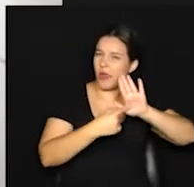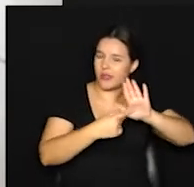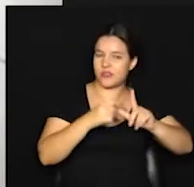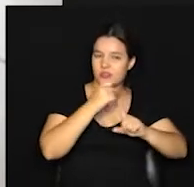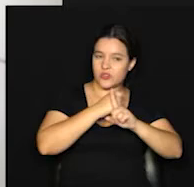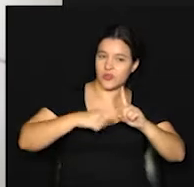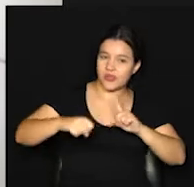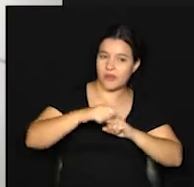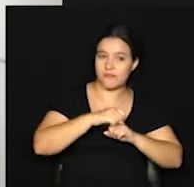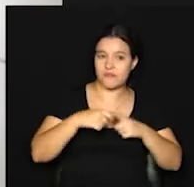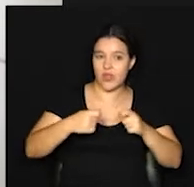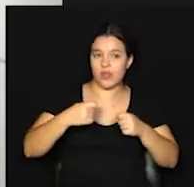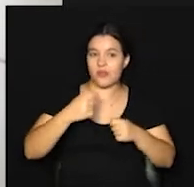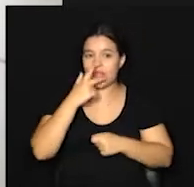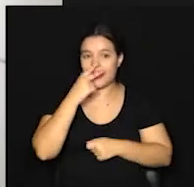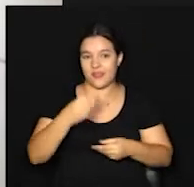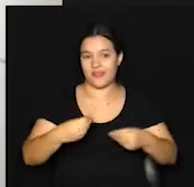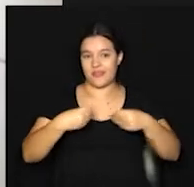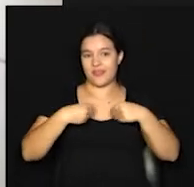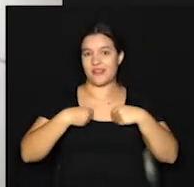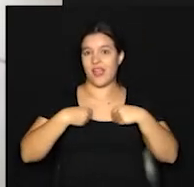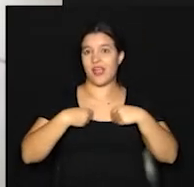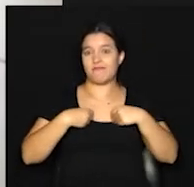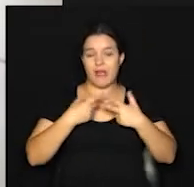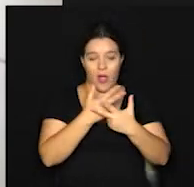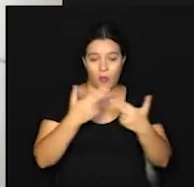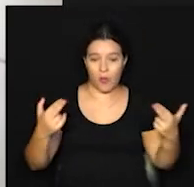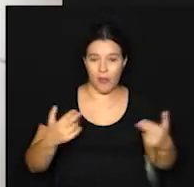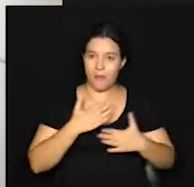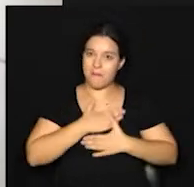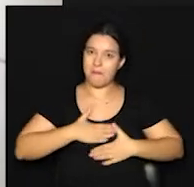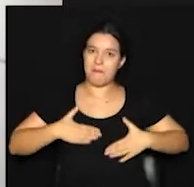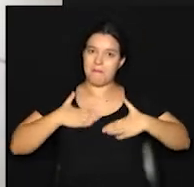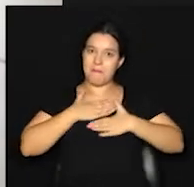preciso encontrar alguma coisa que seja de mim para mim.